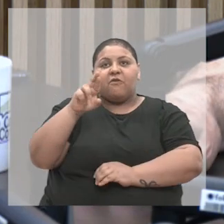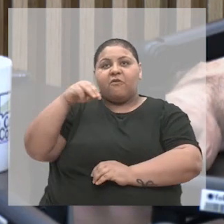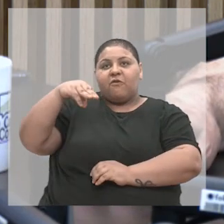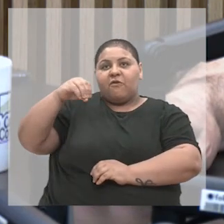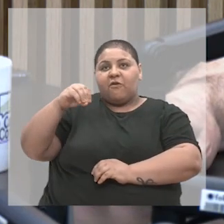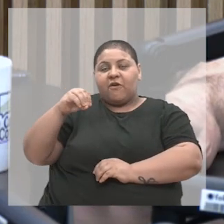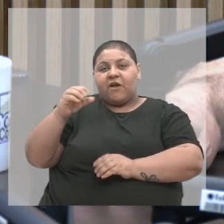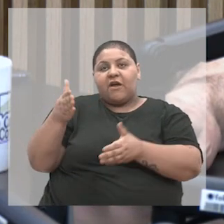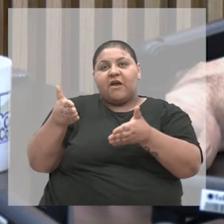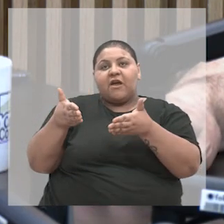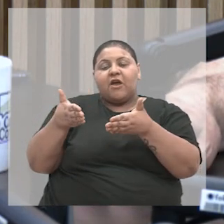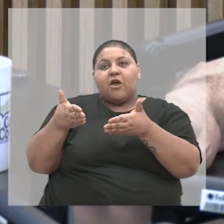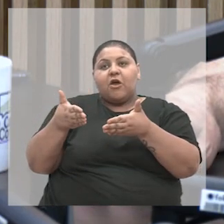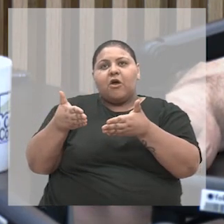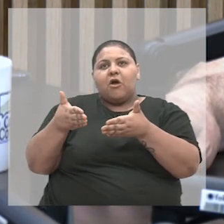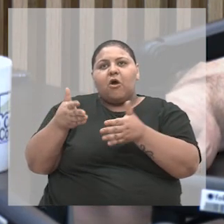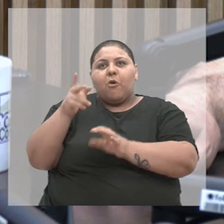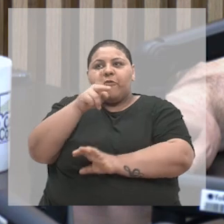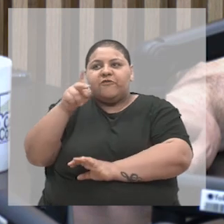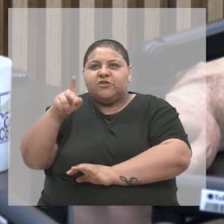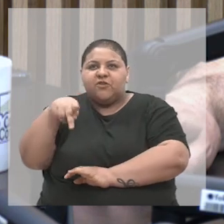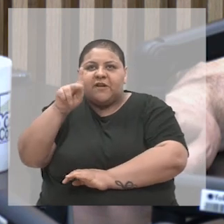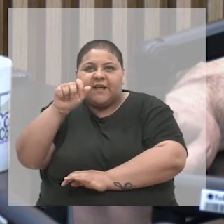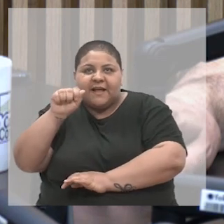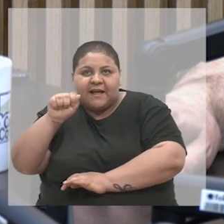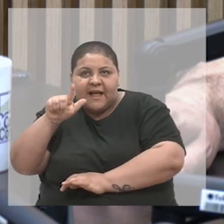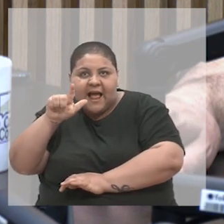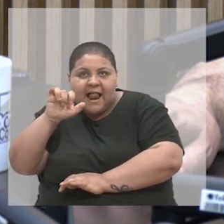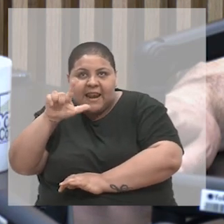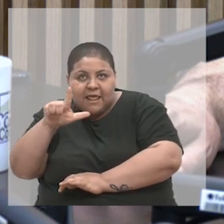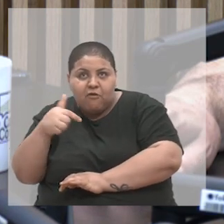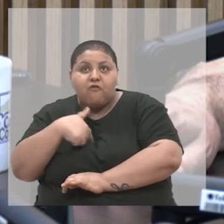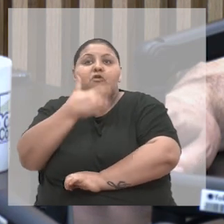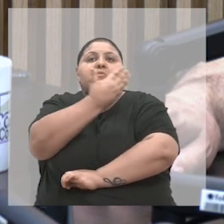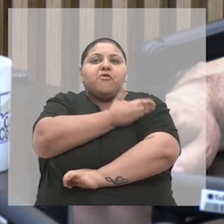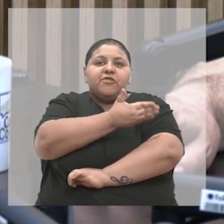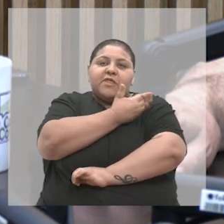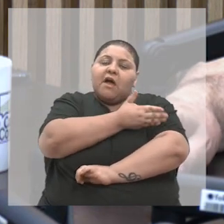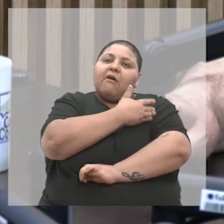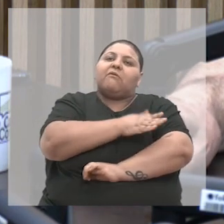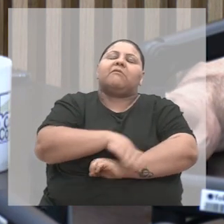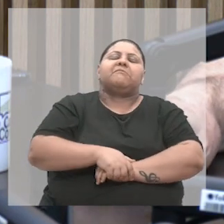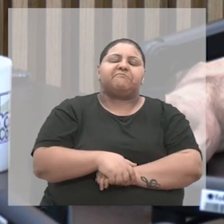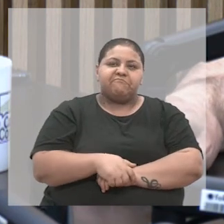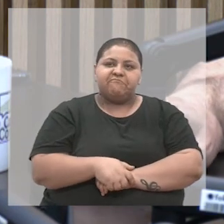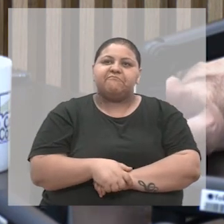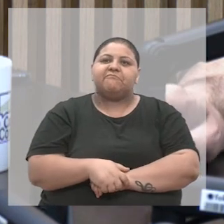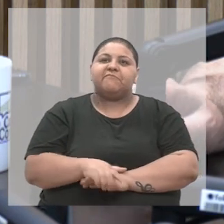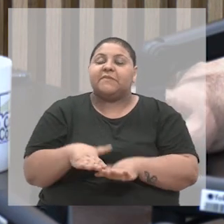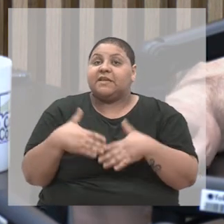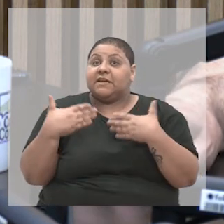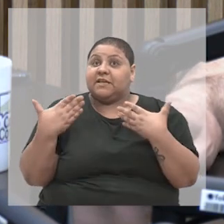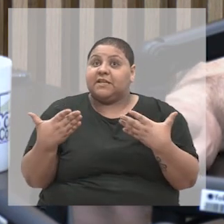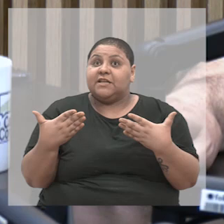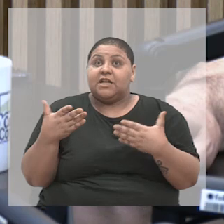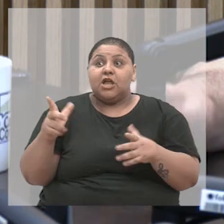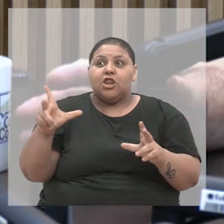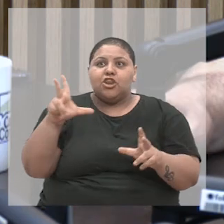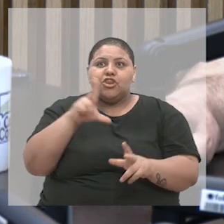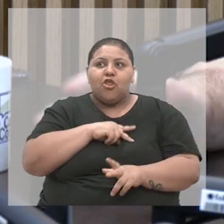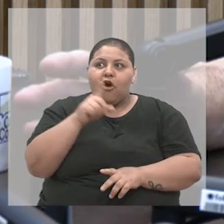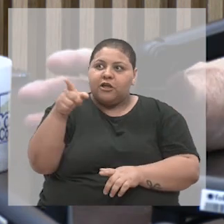meu técnico lá no Carmo. O Calil tem uma história no handebol. Tem uma história. Né? E aí, daí ele disse, nossa, tu tá aqui e tal. E